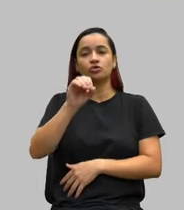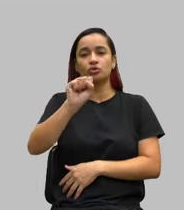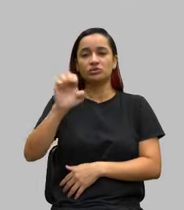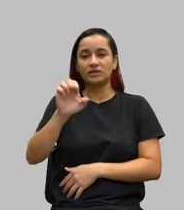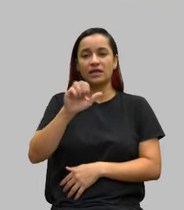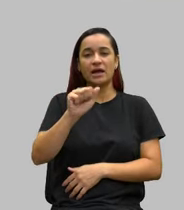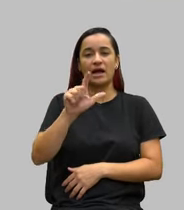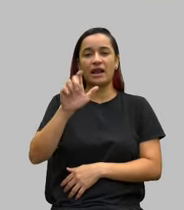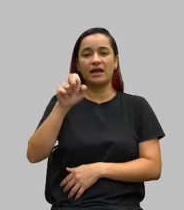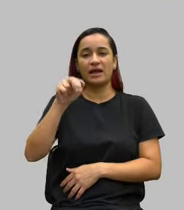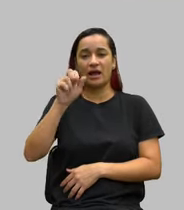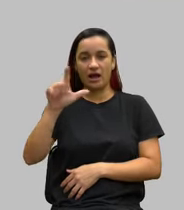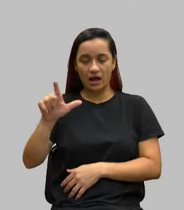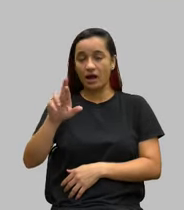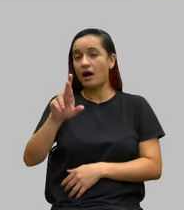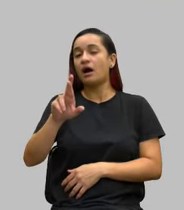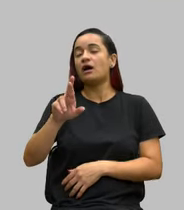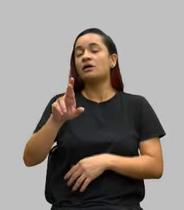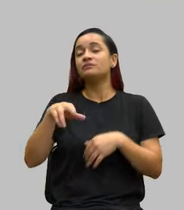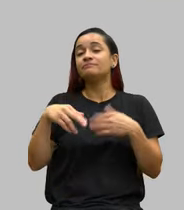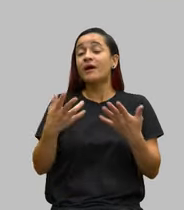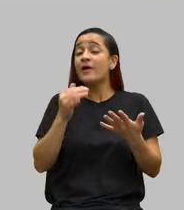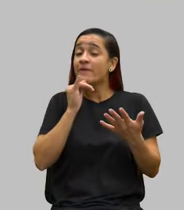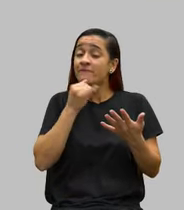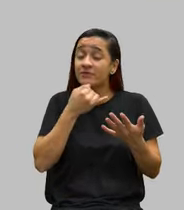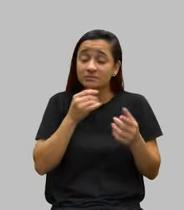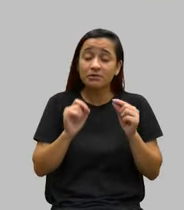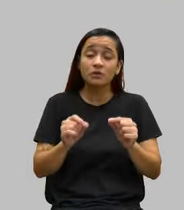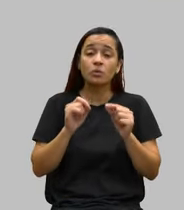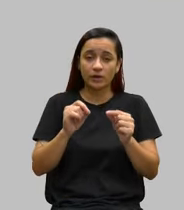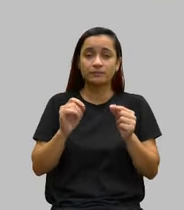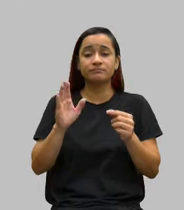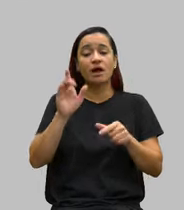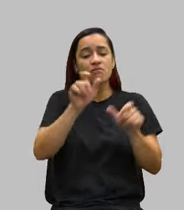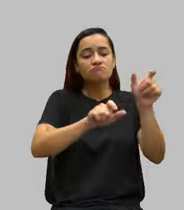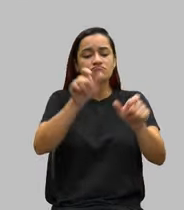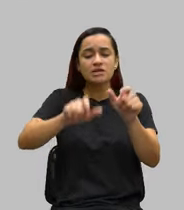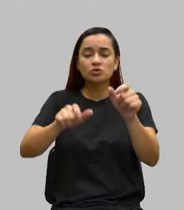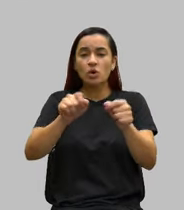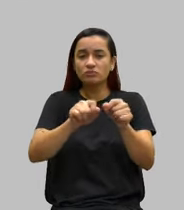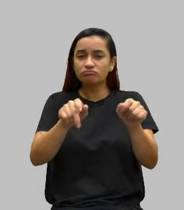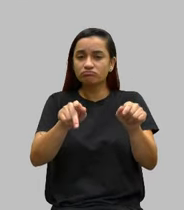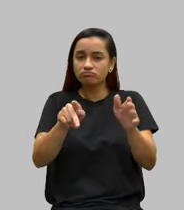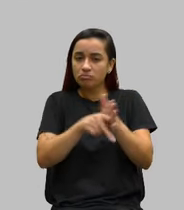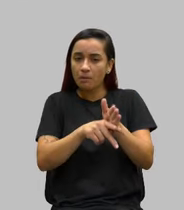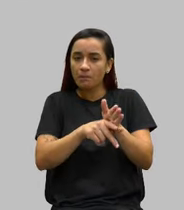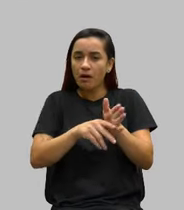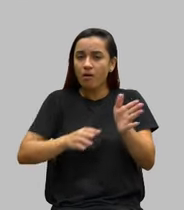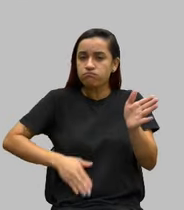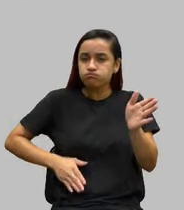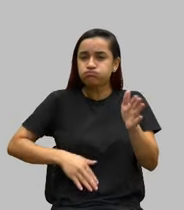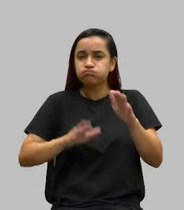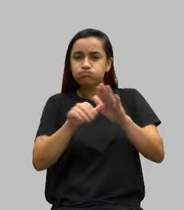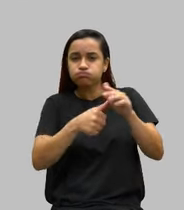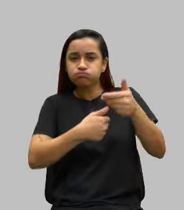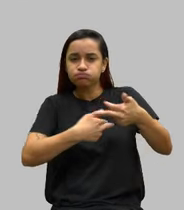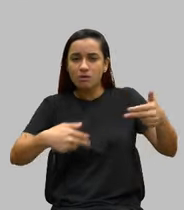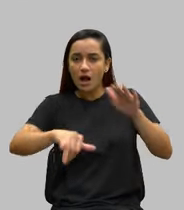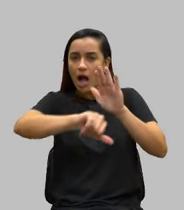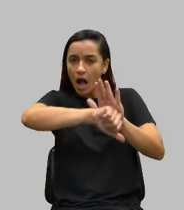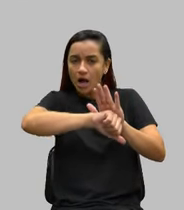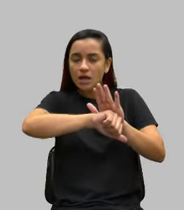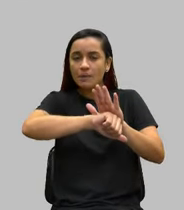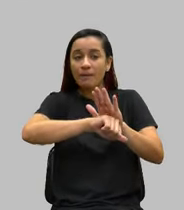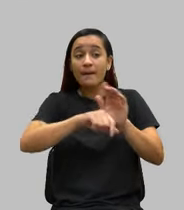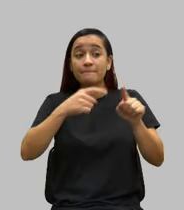né muitas vezes fala em crime organizado crime organizado mas não não consegue realmente Identificar qual que é o conceito